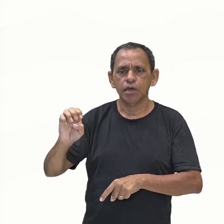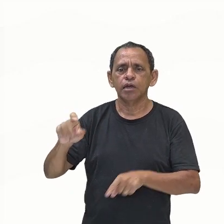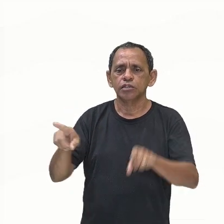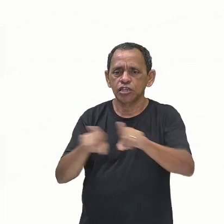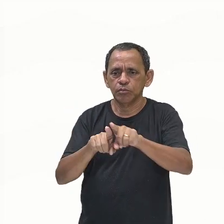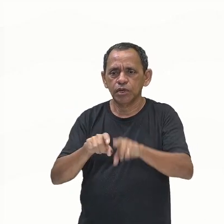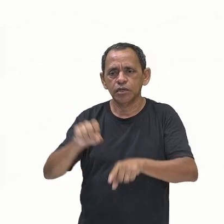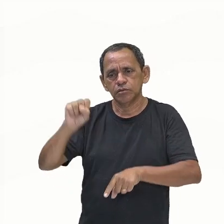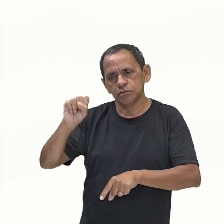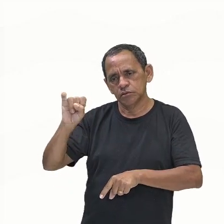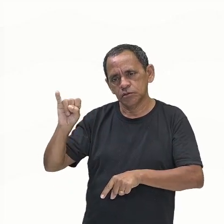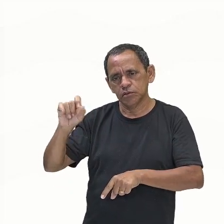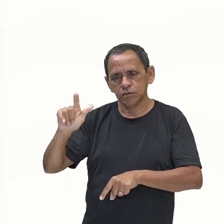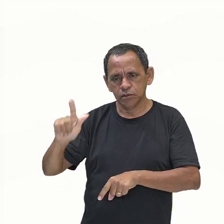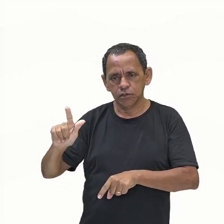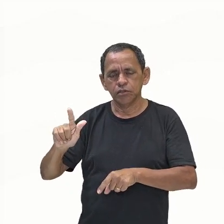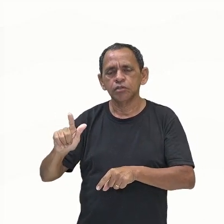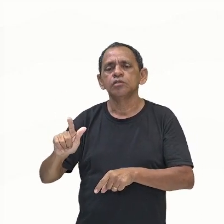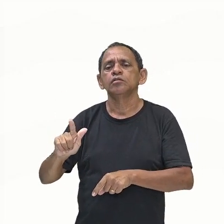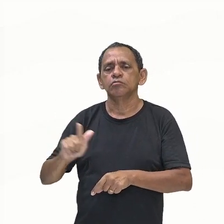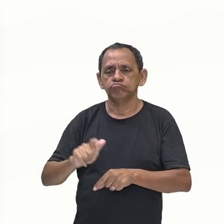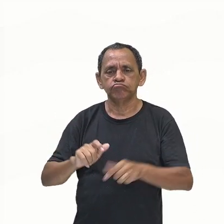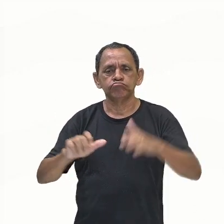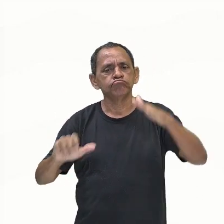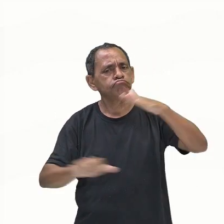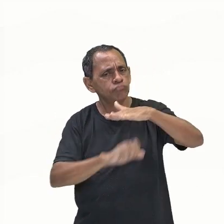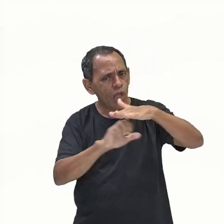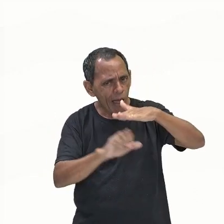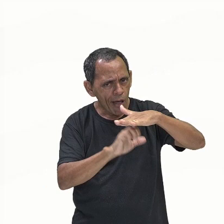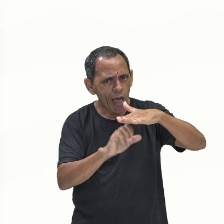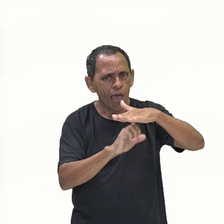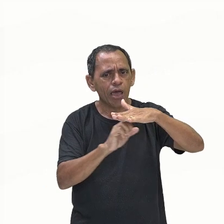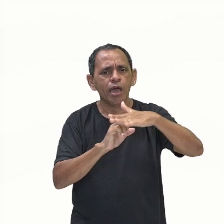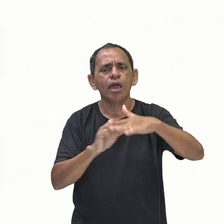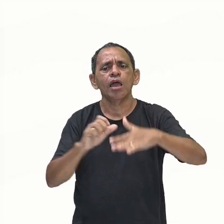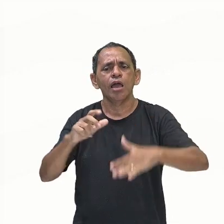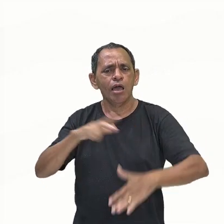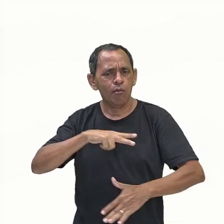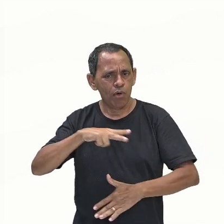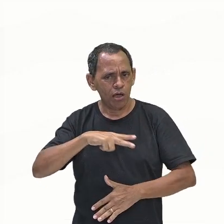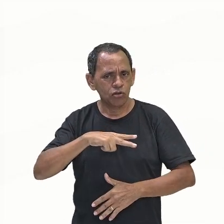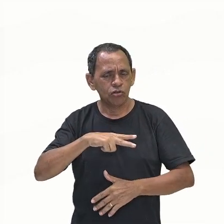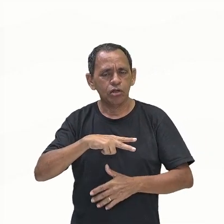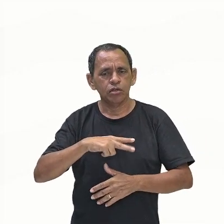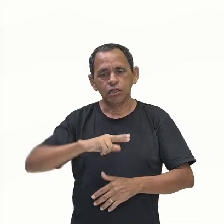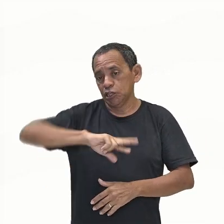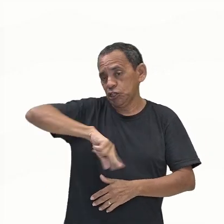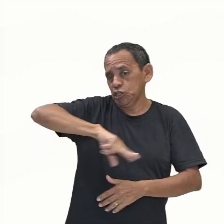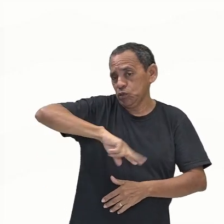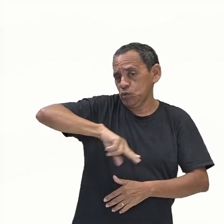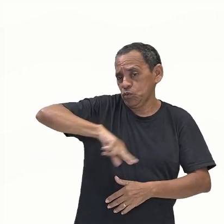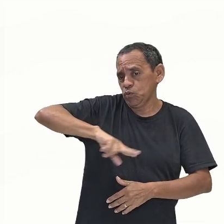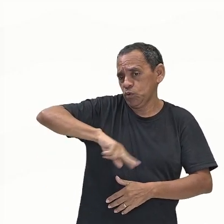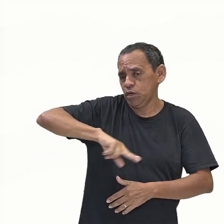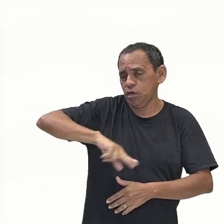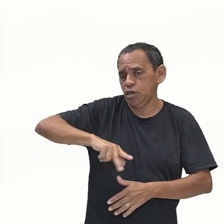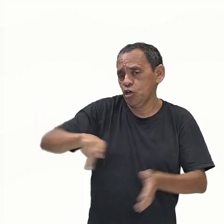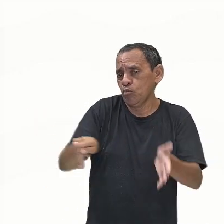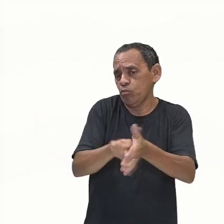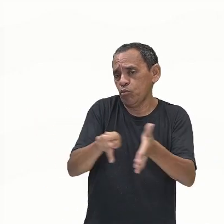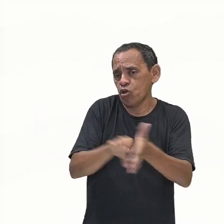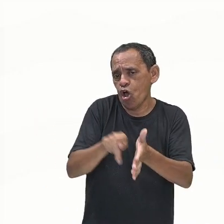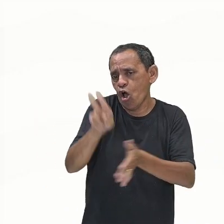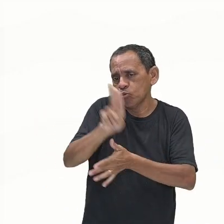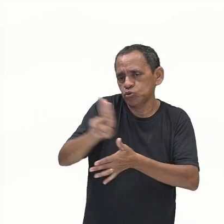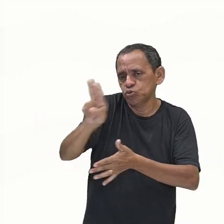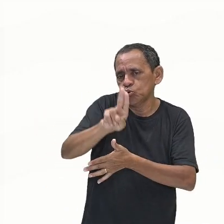aquelas que são empresas particulares e que daí não são, assim, de uso público, né? O que eu quero dizer, eles têm